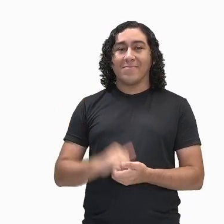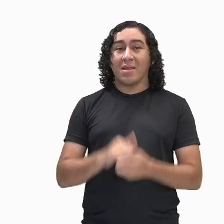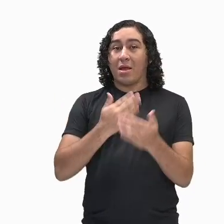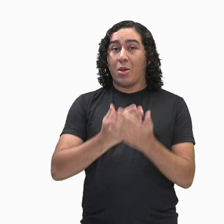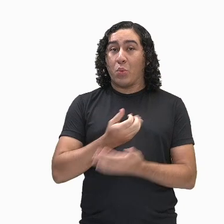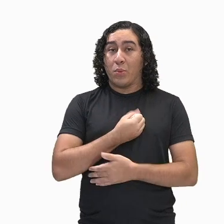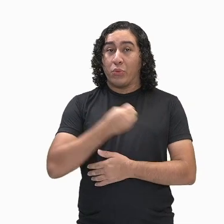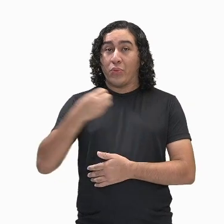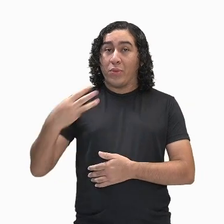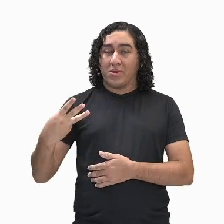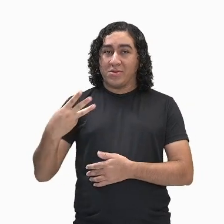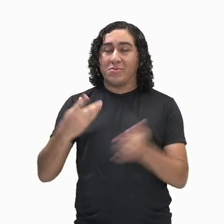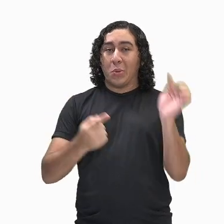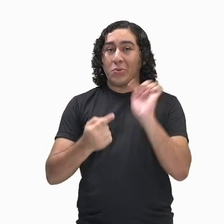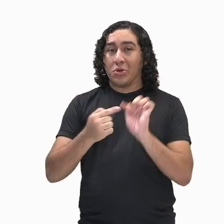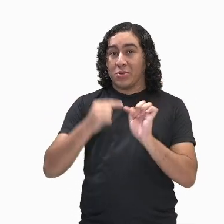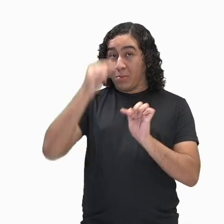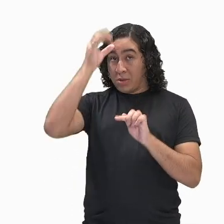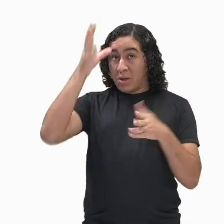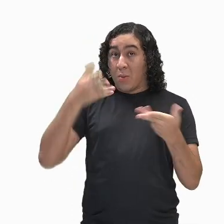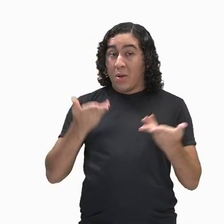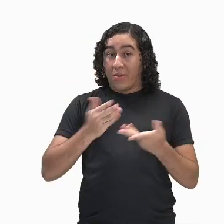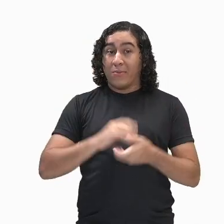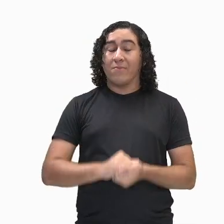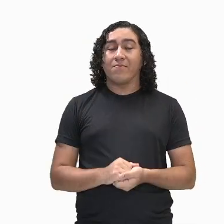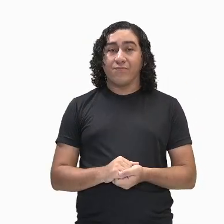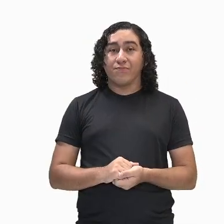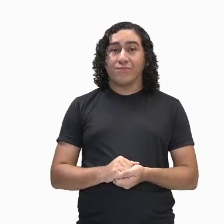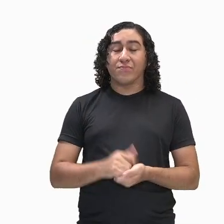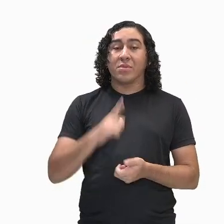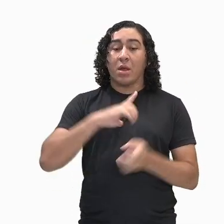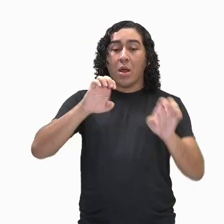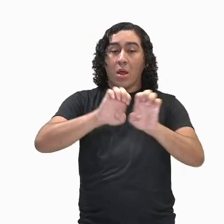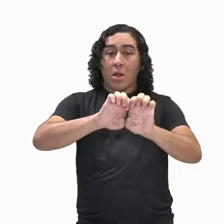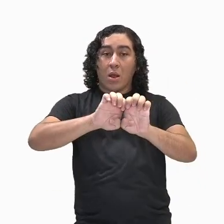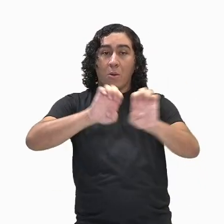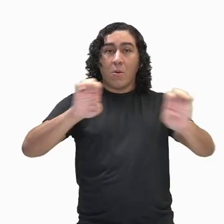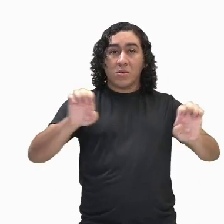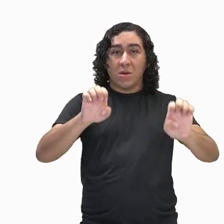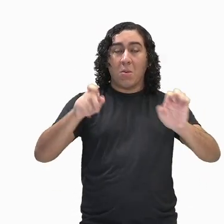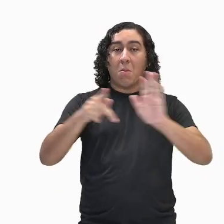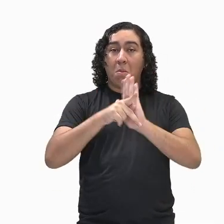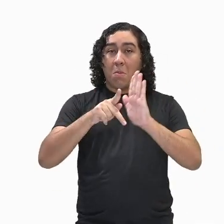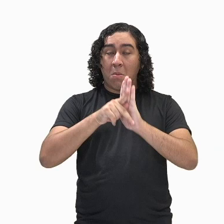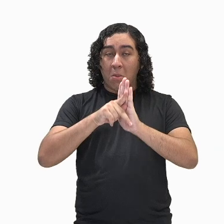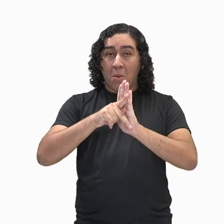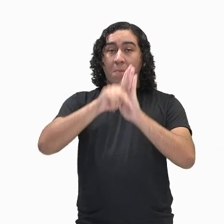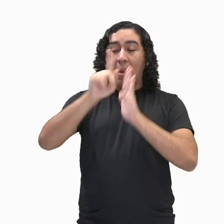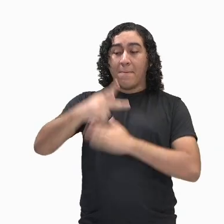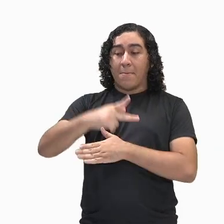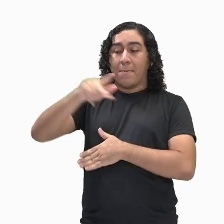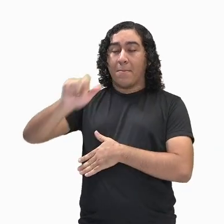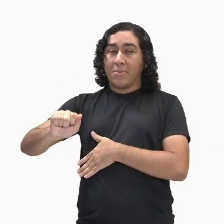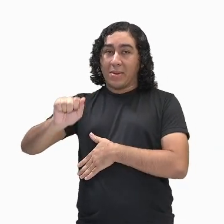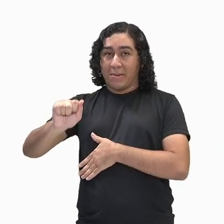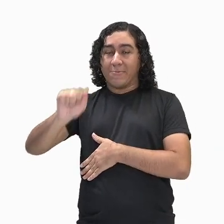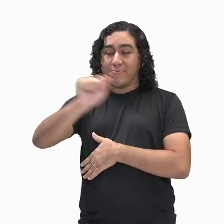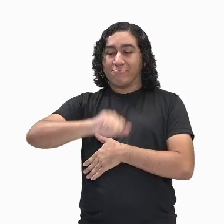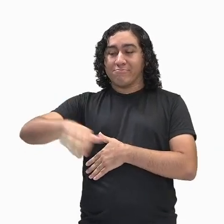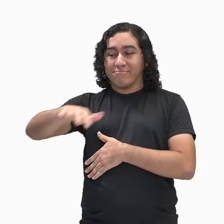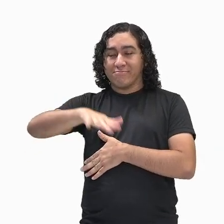número 3, o objeto de conhecimento, fórmula do termo geral de uma progressão